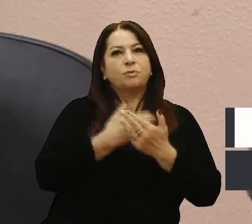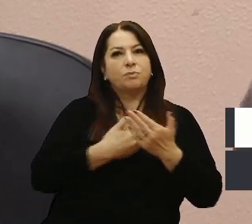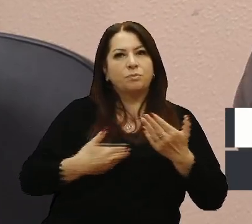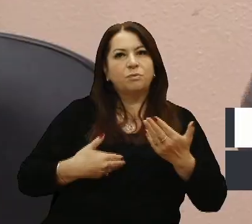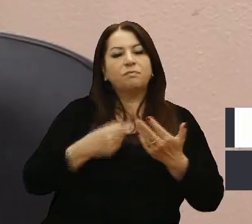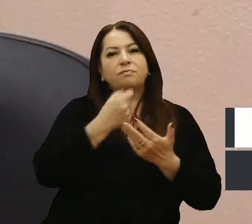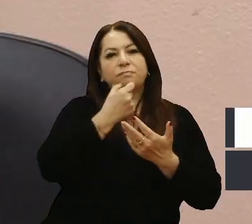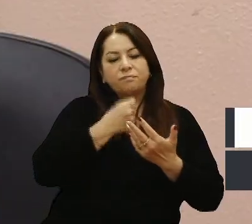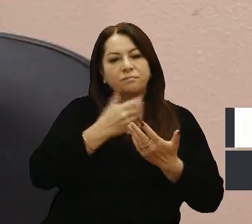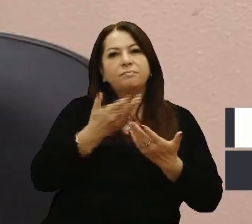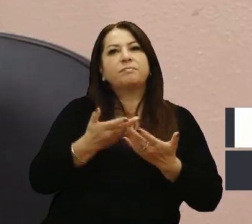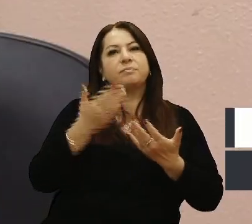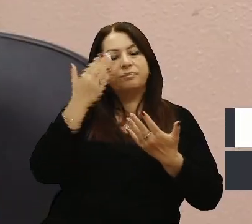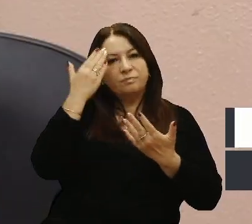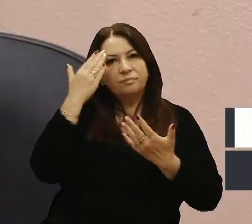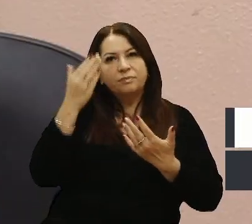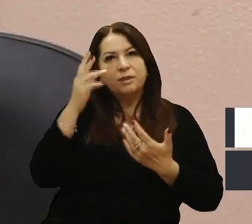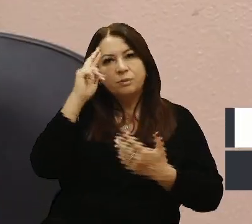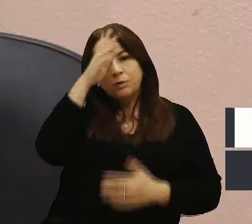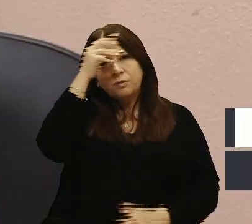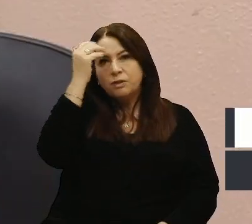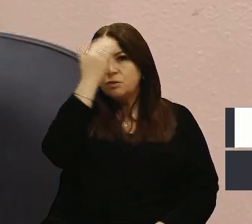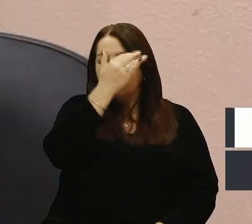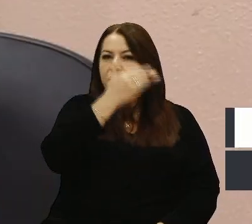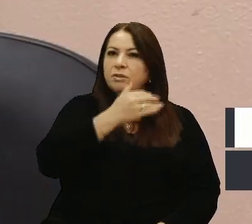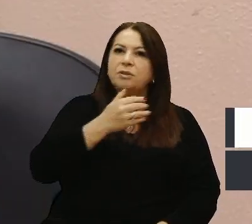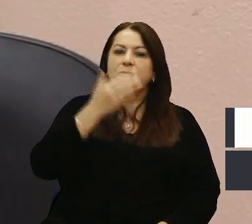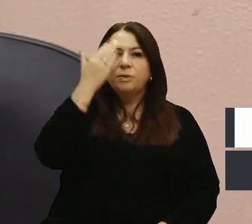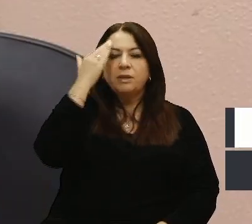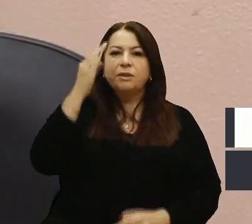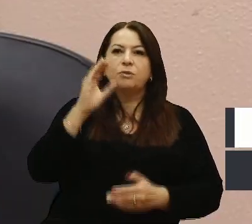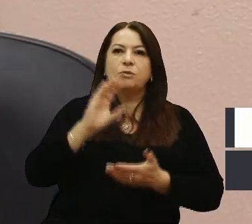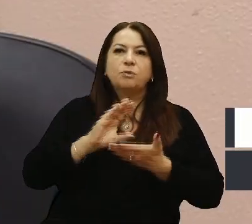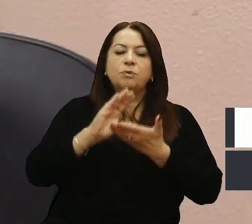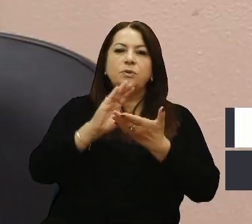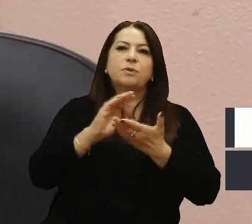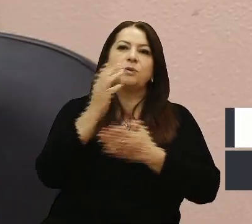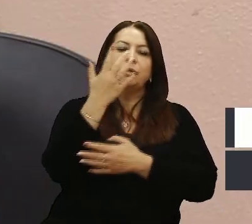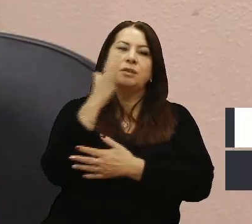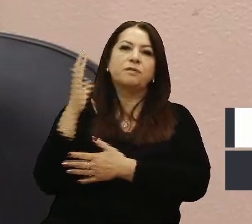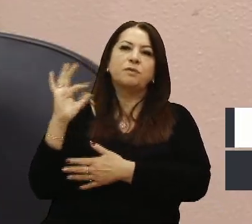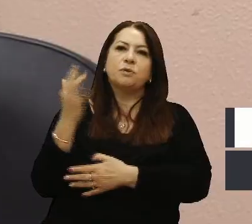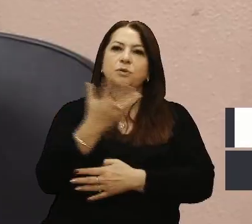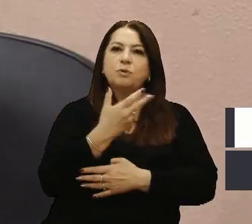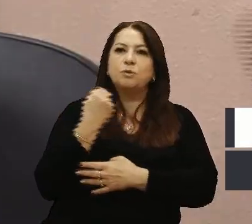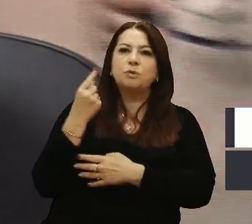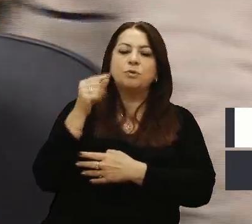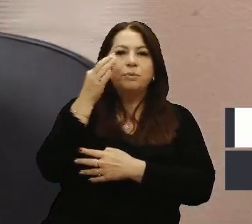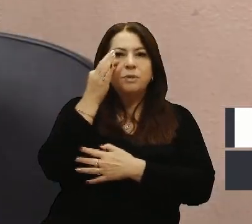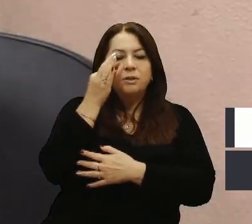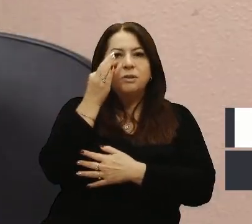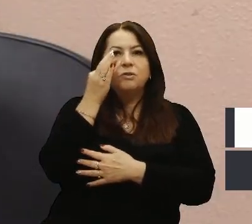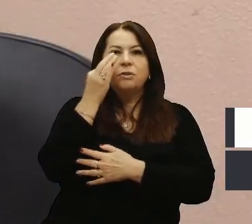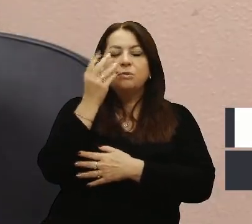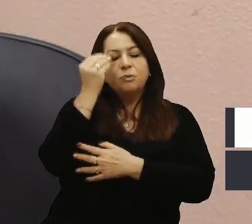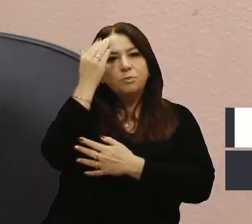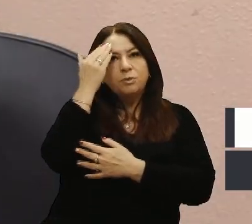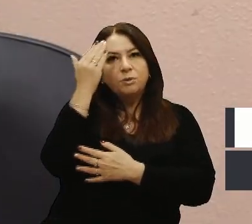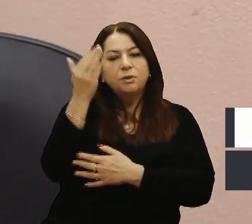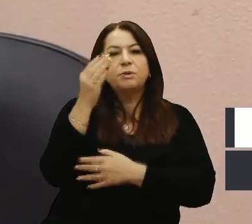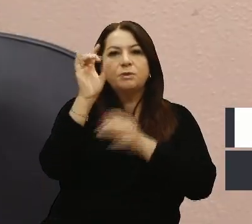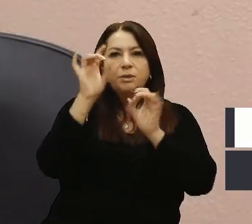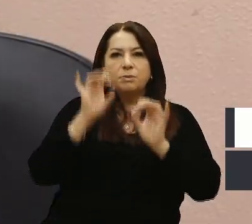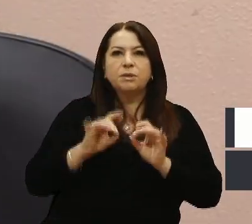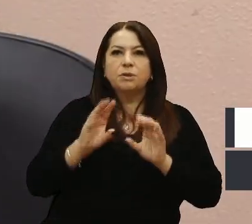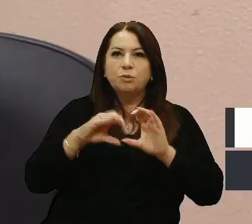Cristiano? Então, obrigado ao prefeito Adiló, obrigado ao Conselho das Árvores, a todos e todas que estiveram presentes, e meu muito obrigado, em